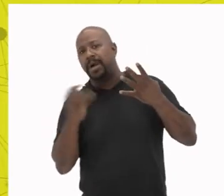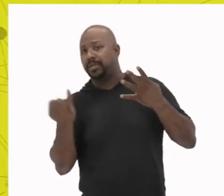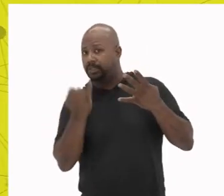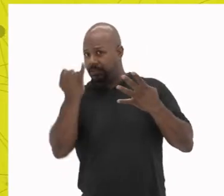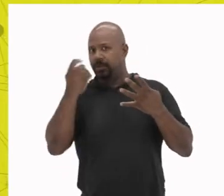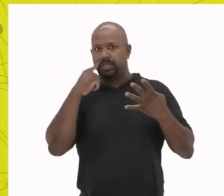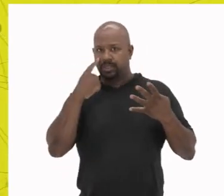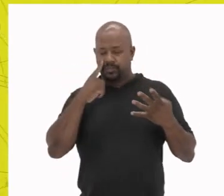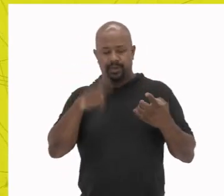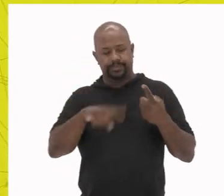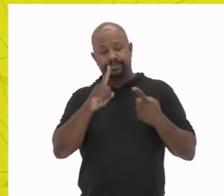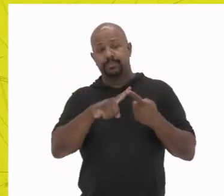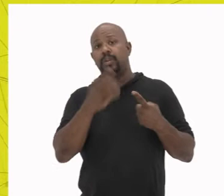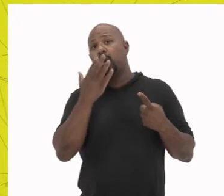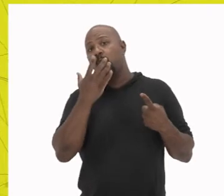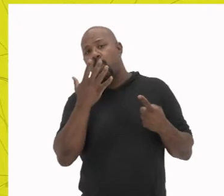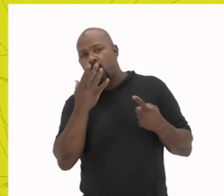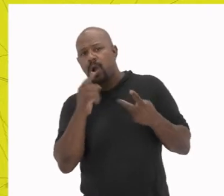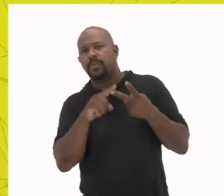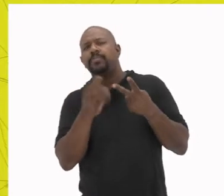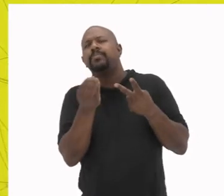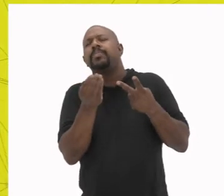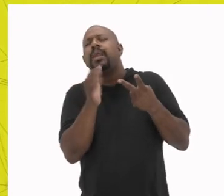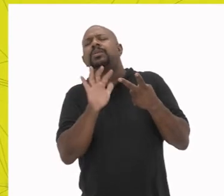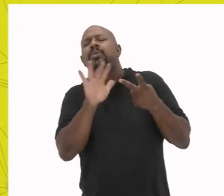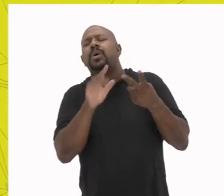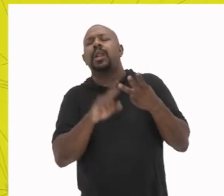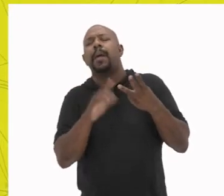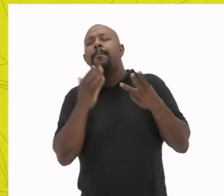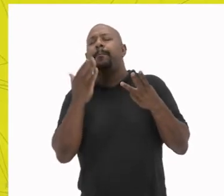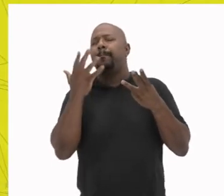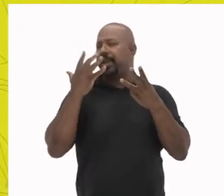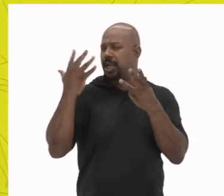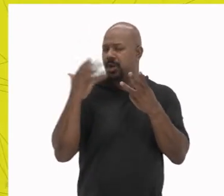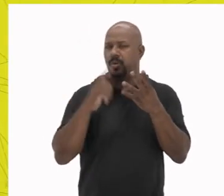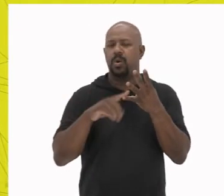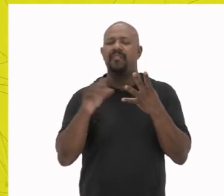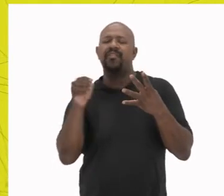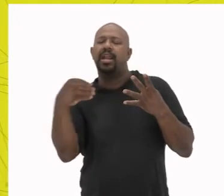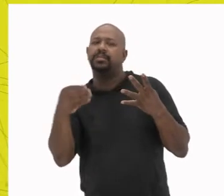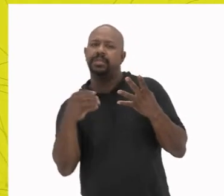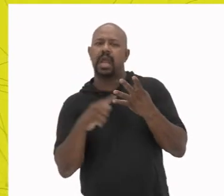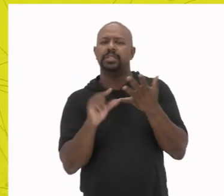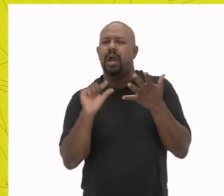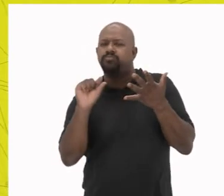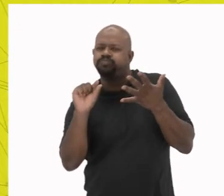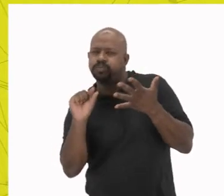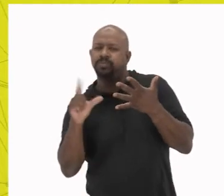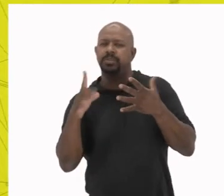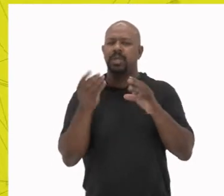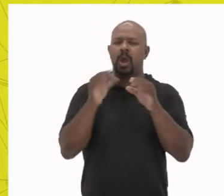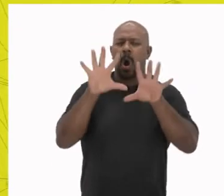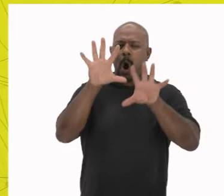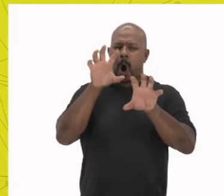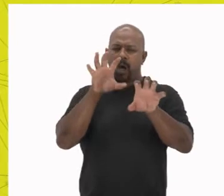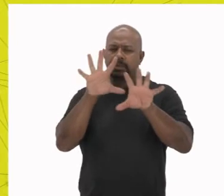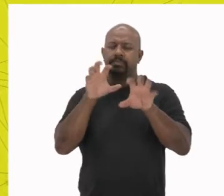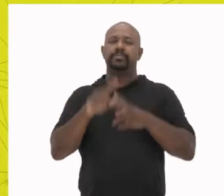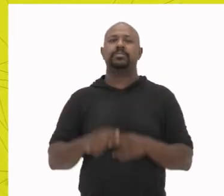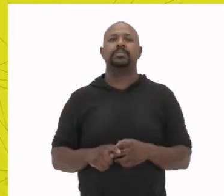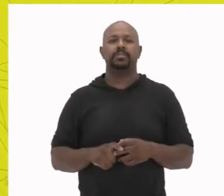ser observados em seu diagnóstico são: cor, textura de superfície, brilho, flexibilidade,